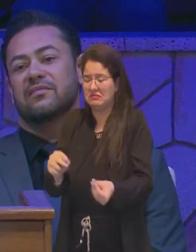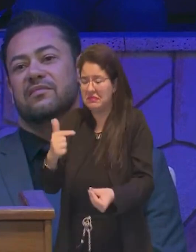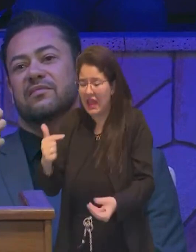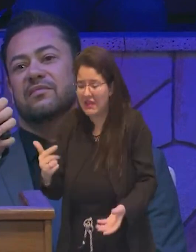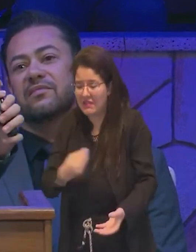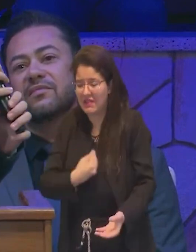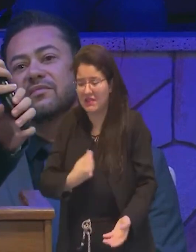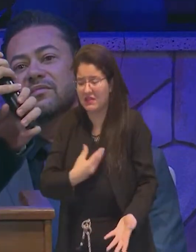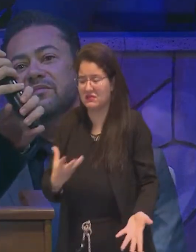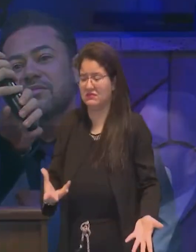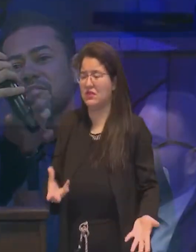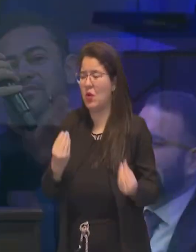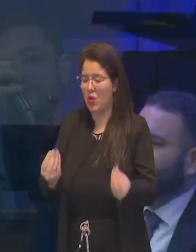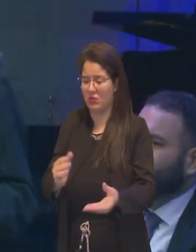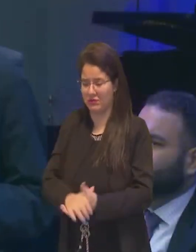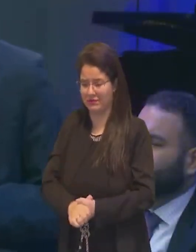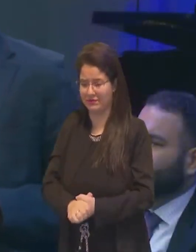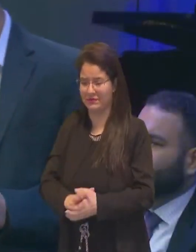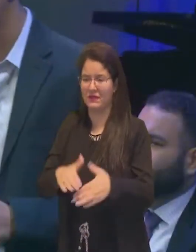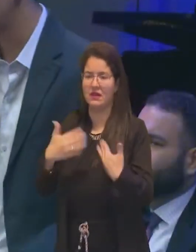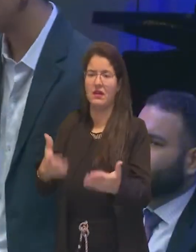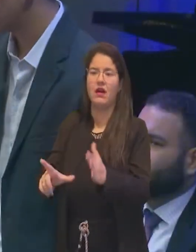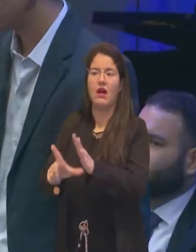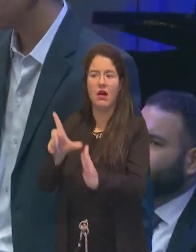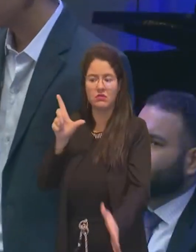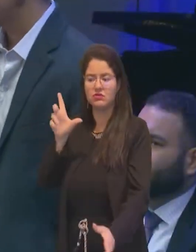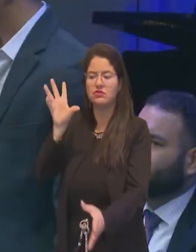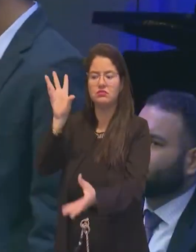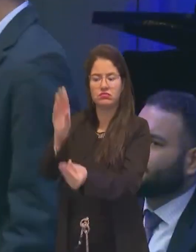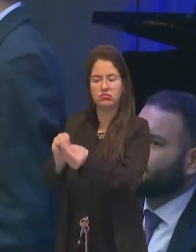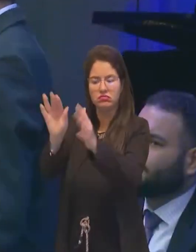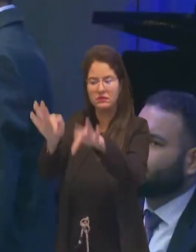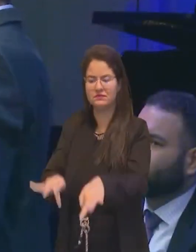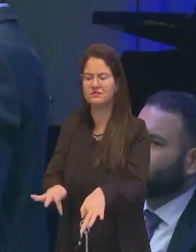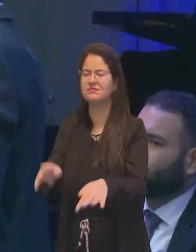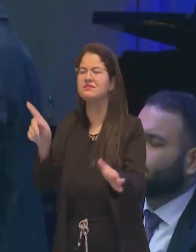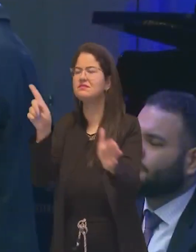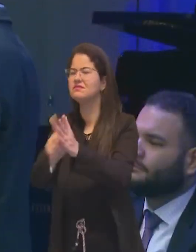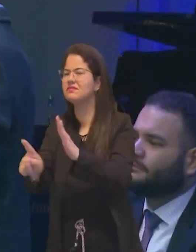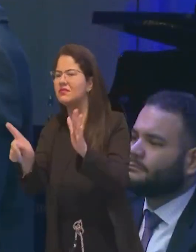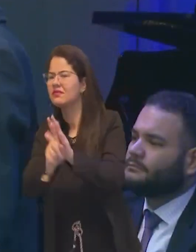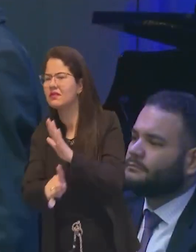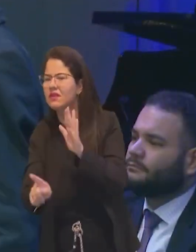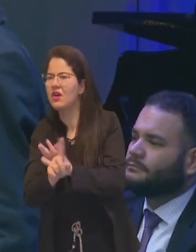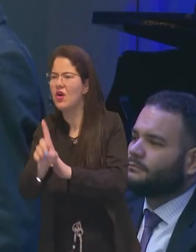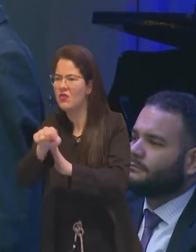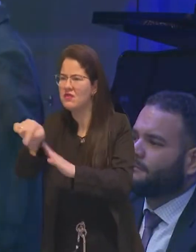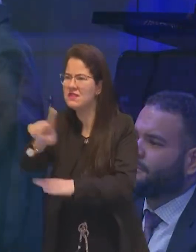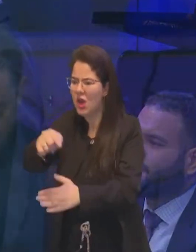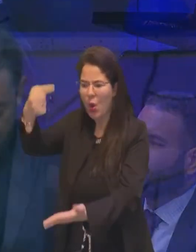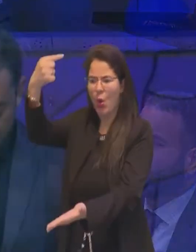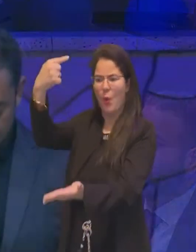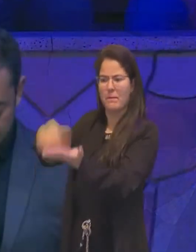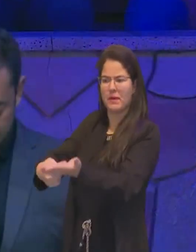os irmãos, antes de nós concluirmos este ponto: será que você tem cumprido com esse primeiro amor?